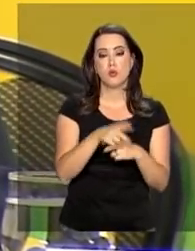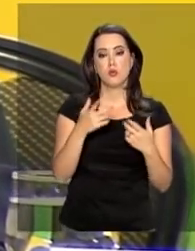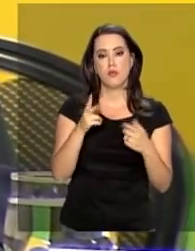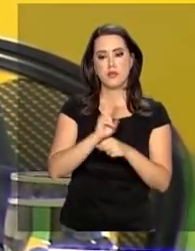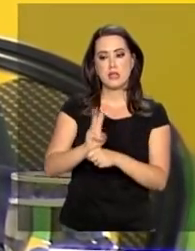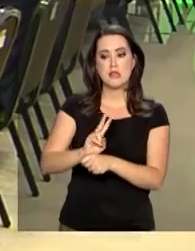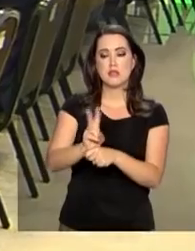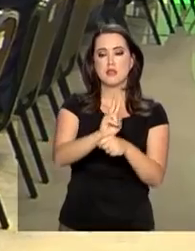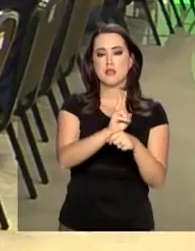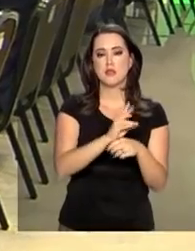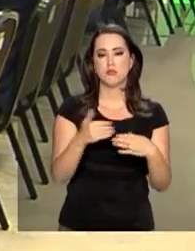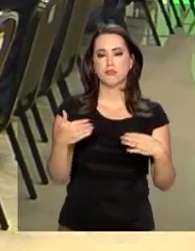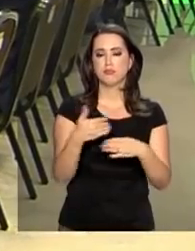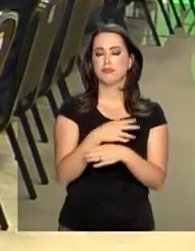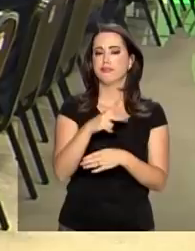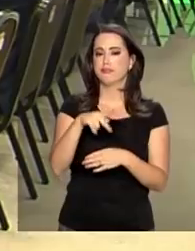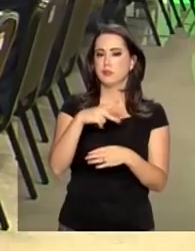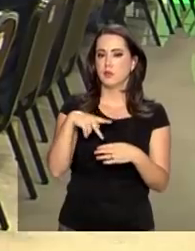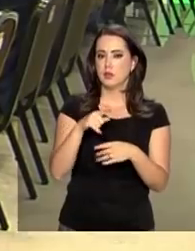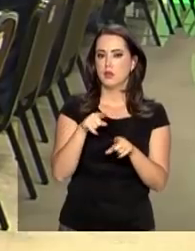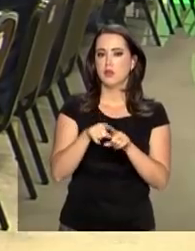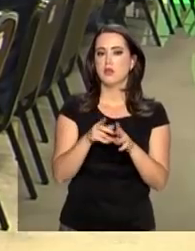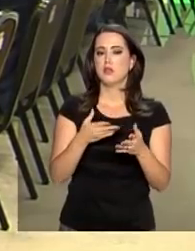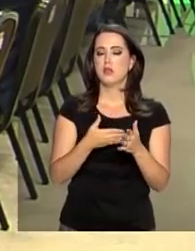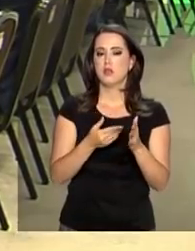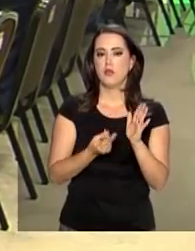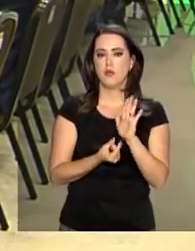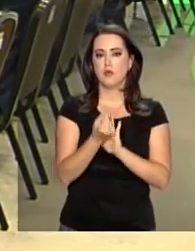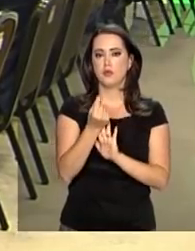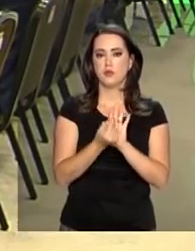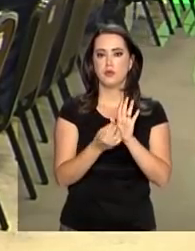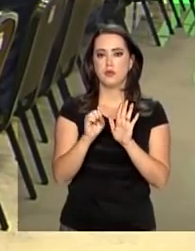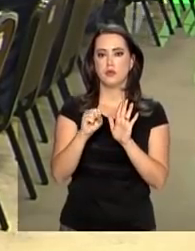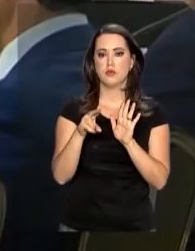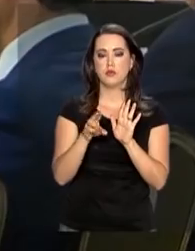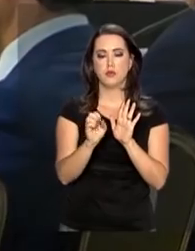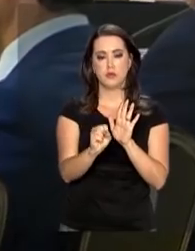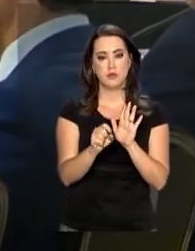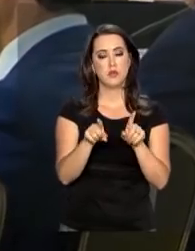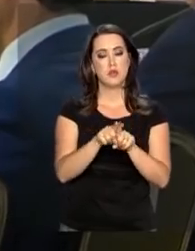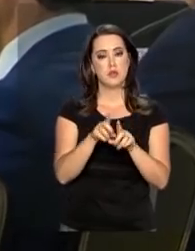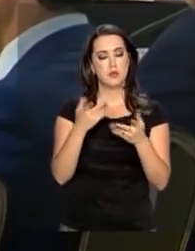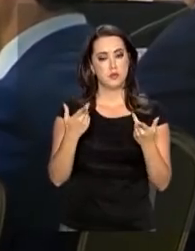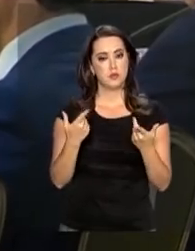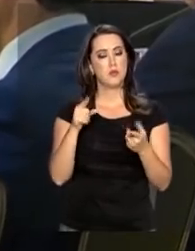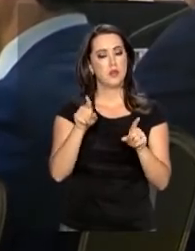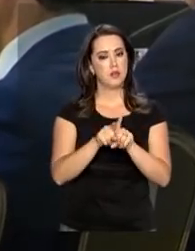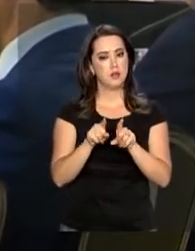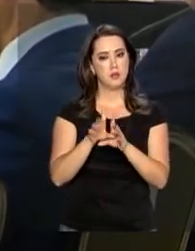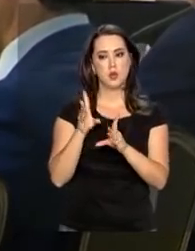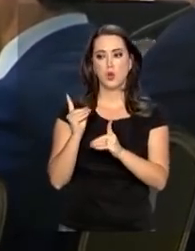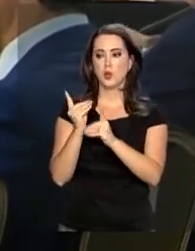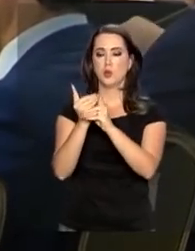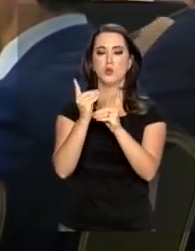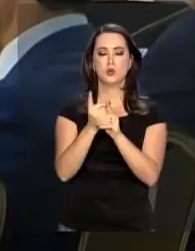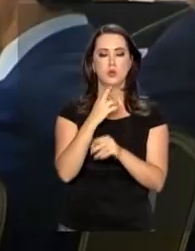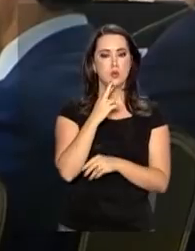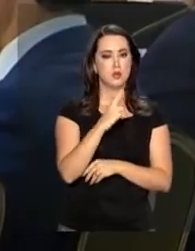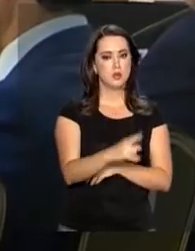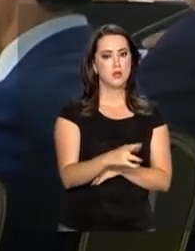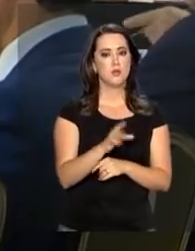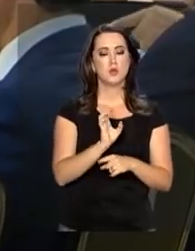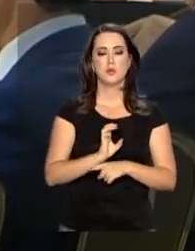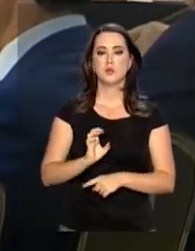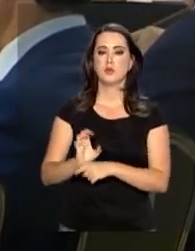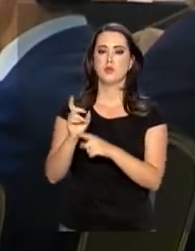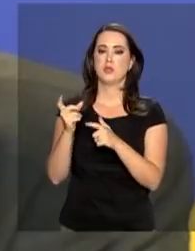com os estados e o reajuste na tabela do SUS, o Sistema Único de Saúde, além de tentar encontrar soluções para os